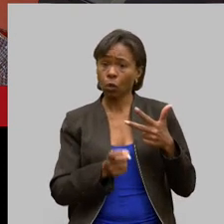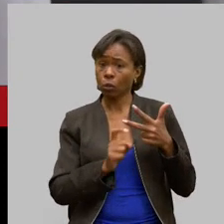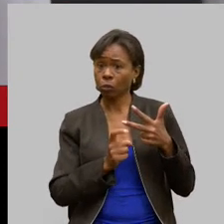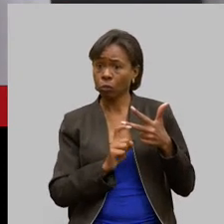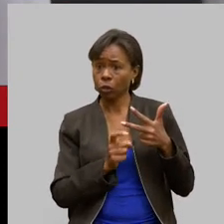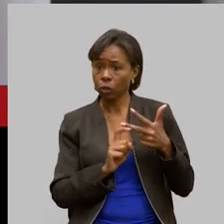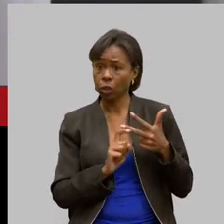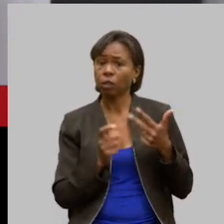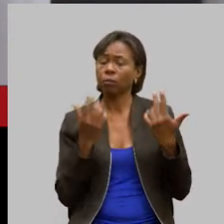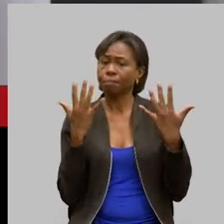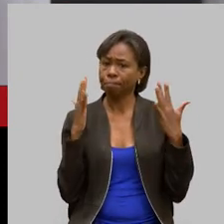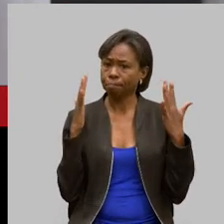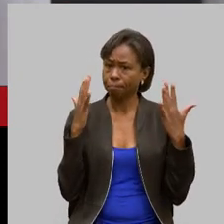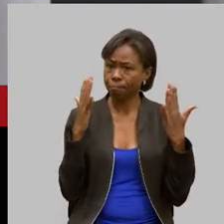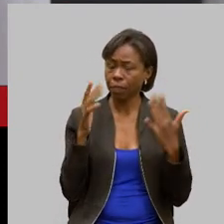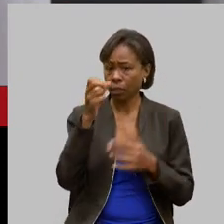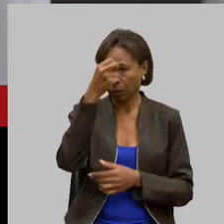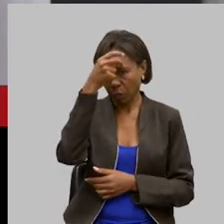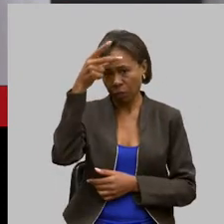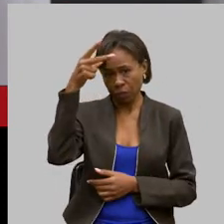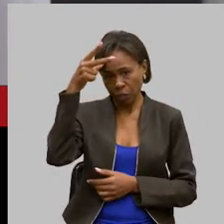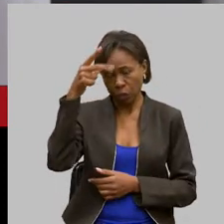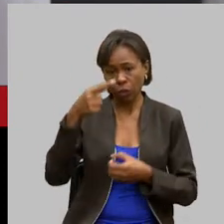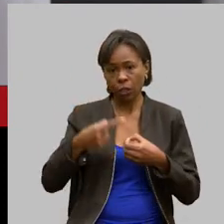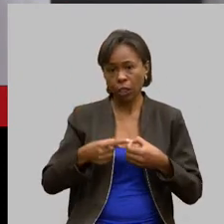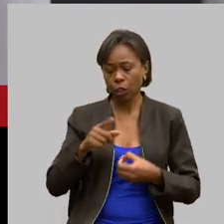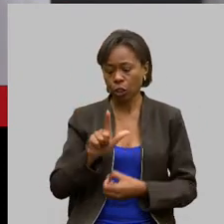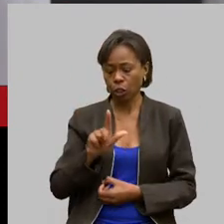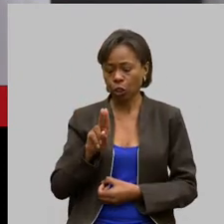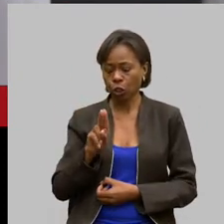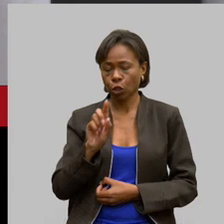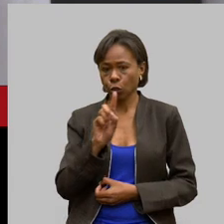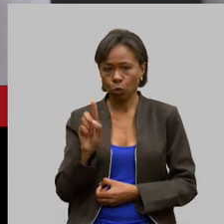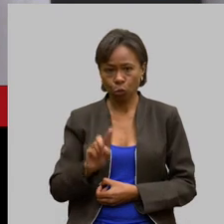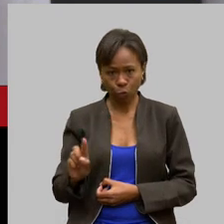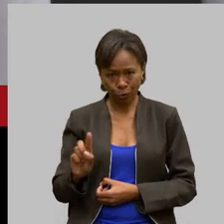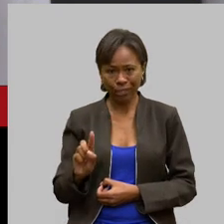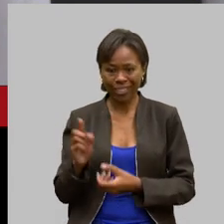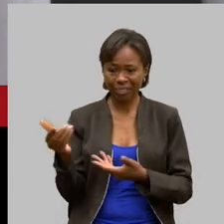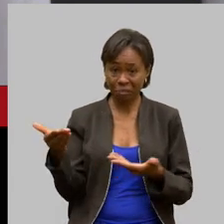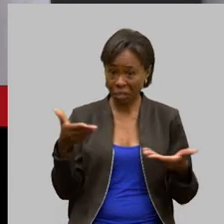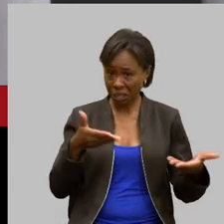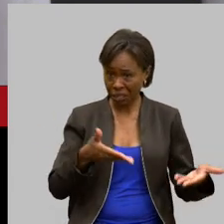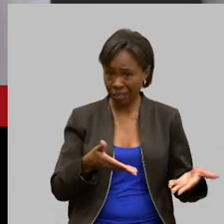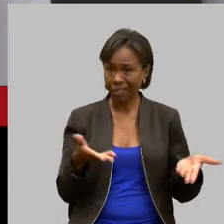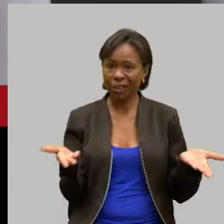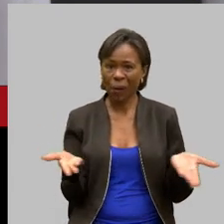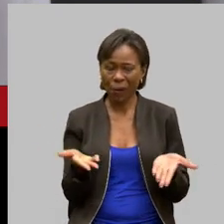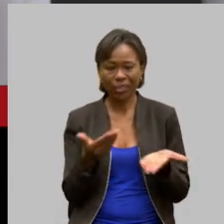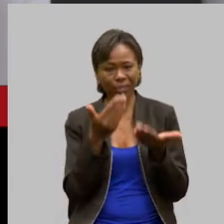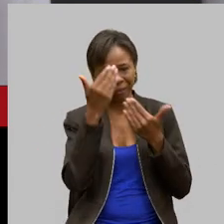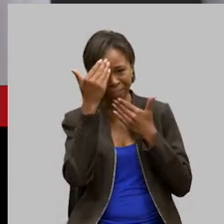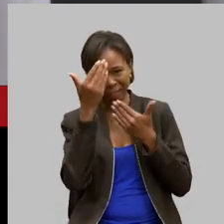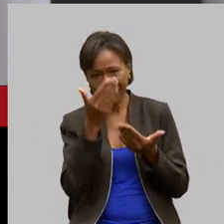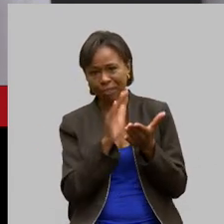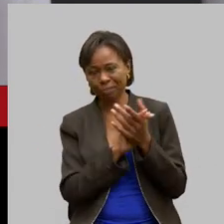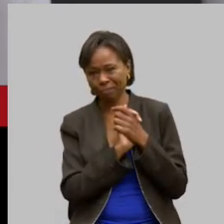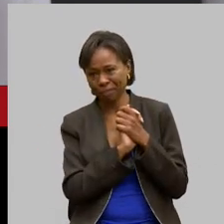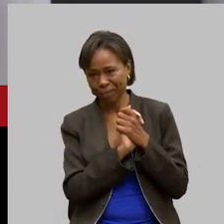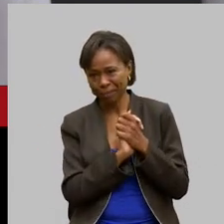homenagem ao prefeito de luz que que está conosco nos prestigiando Prefeito Muito obrigado Parabéns